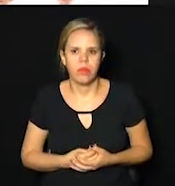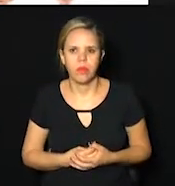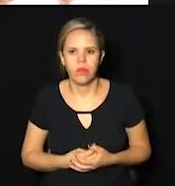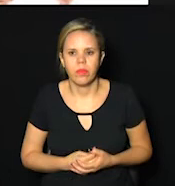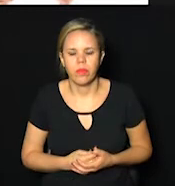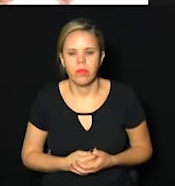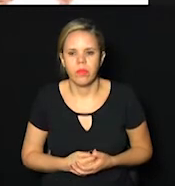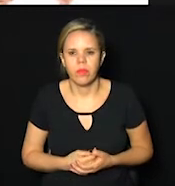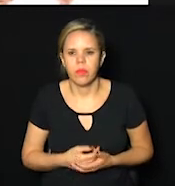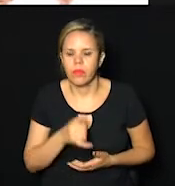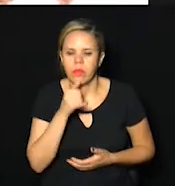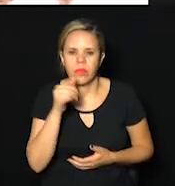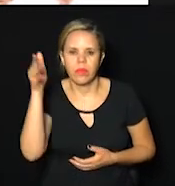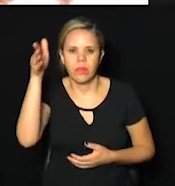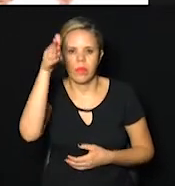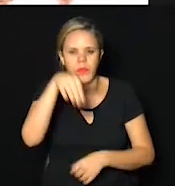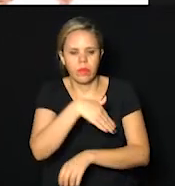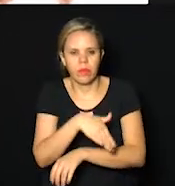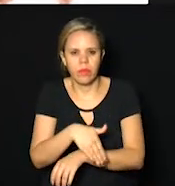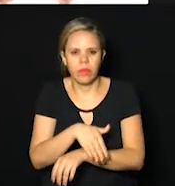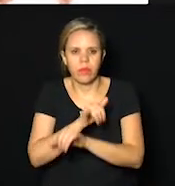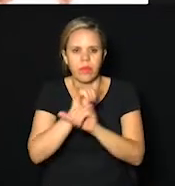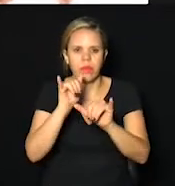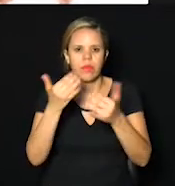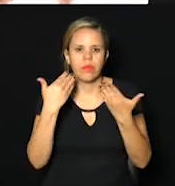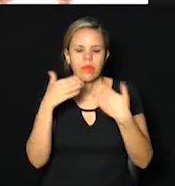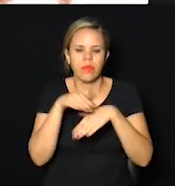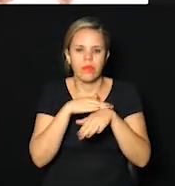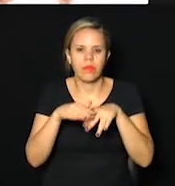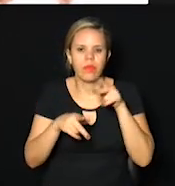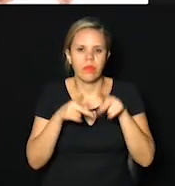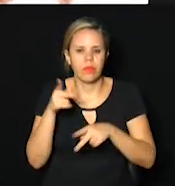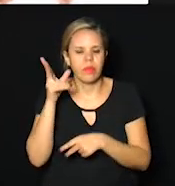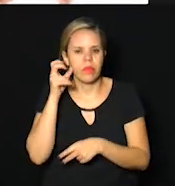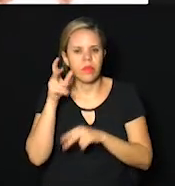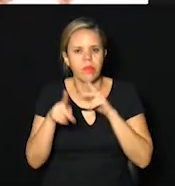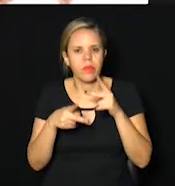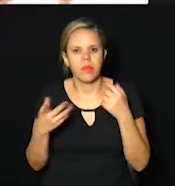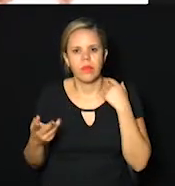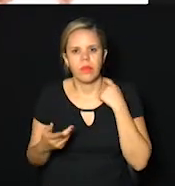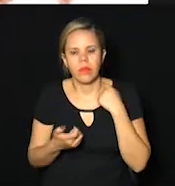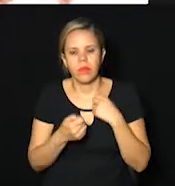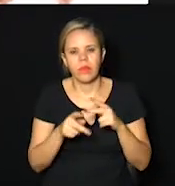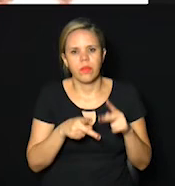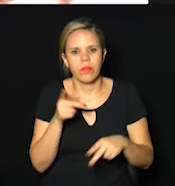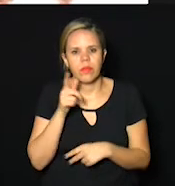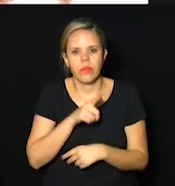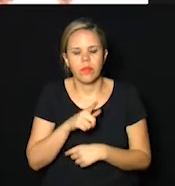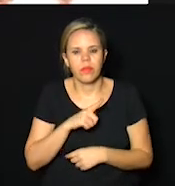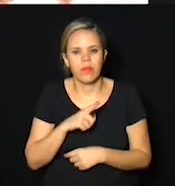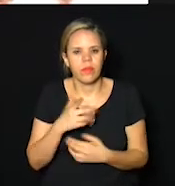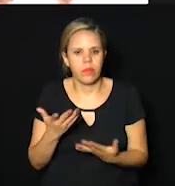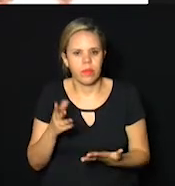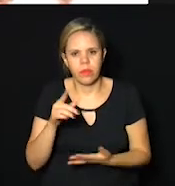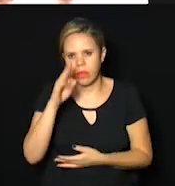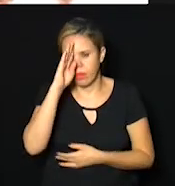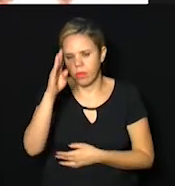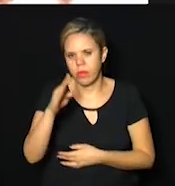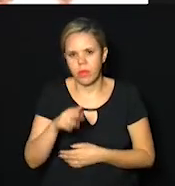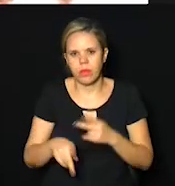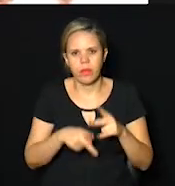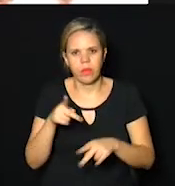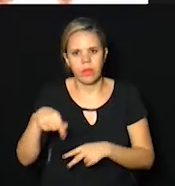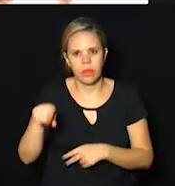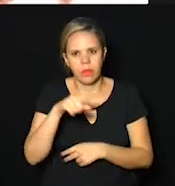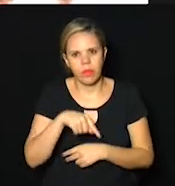sair à rua para fazer pré-campanha, para conversar com os eleitores, para ouvir os eleitores, pouca gente tem conseguido. Então é fundamental que as